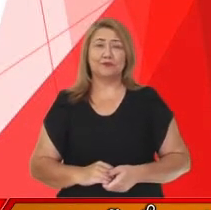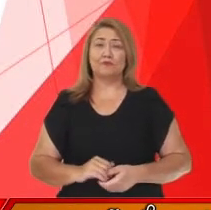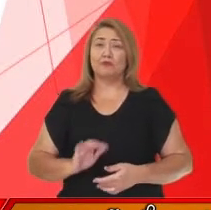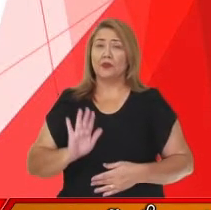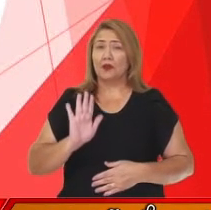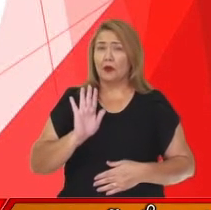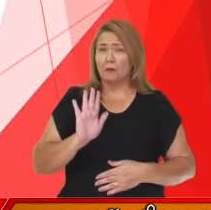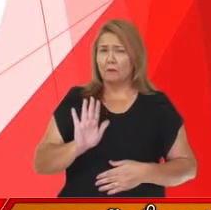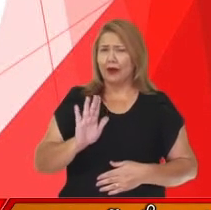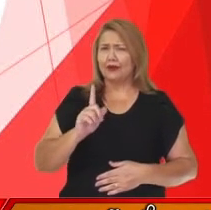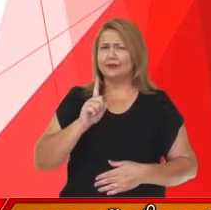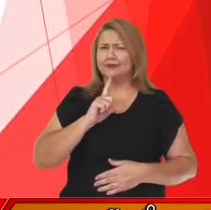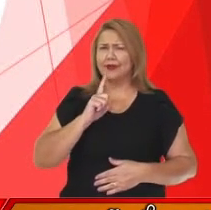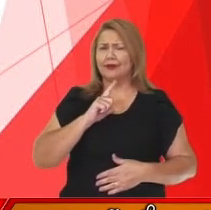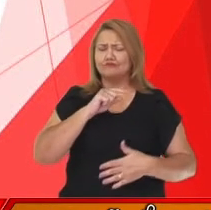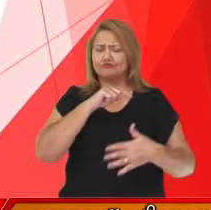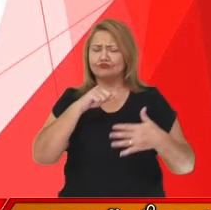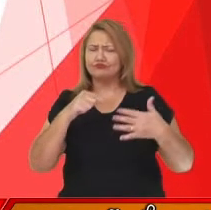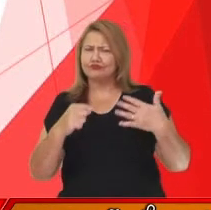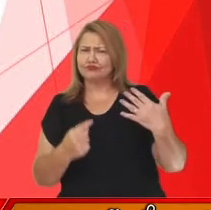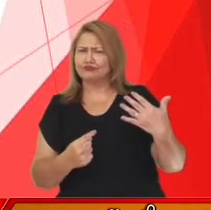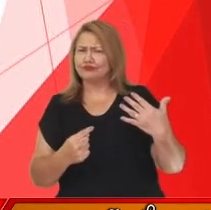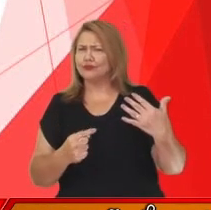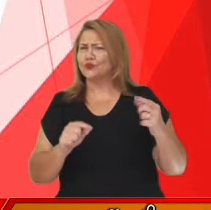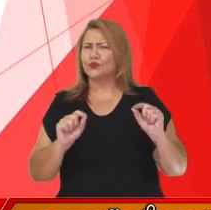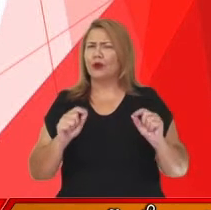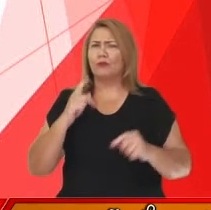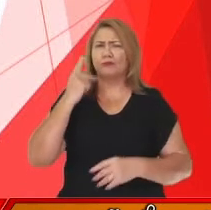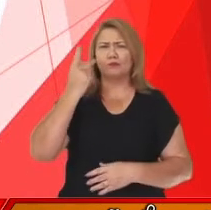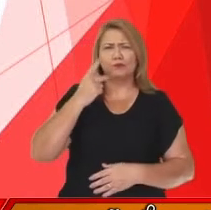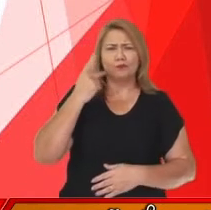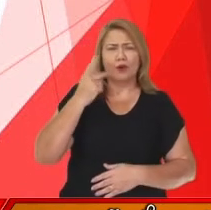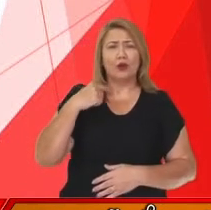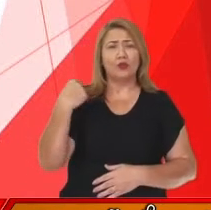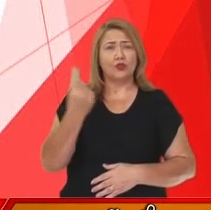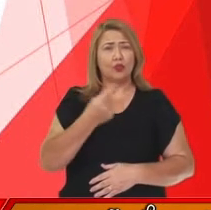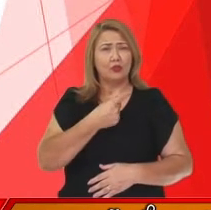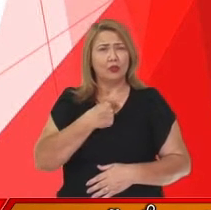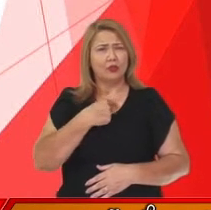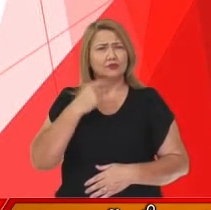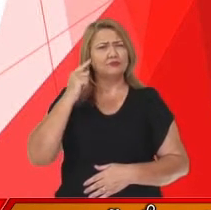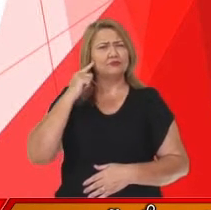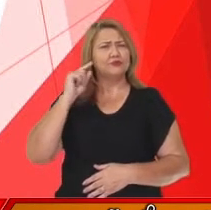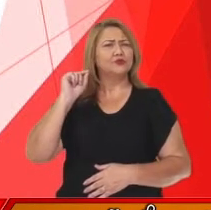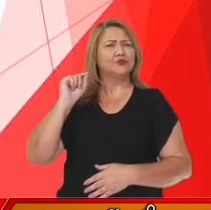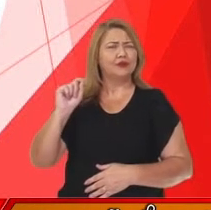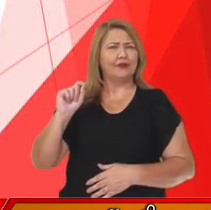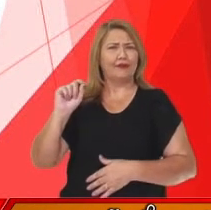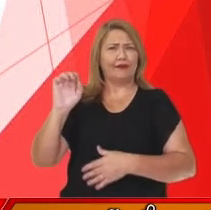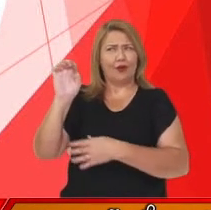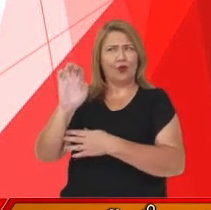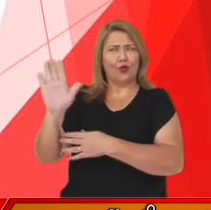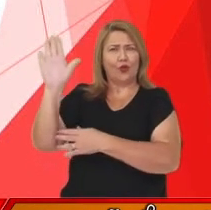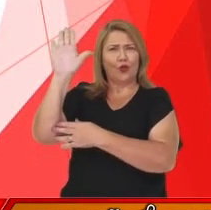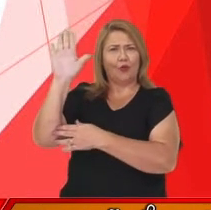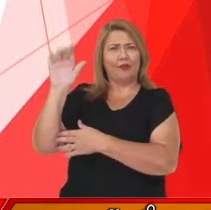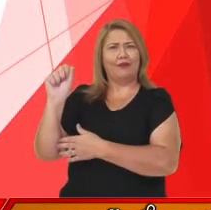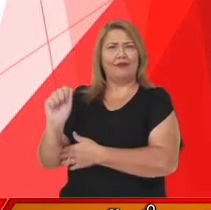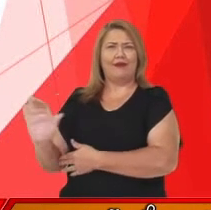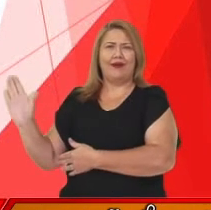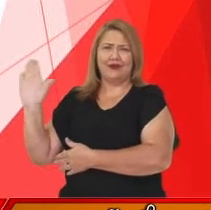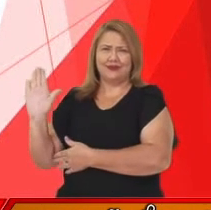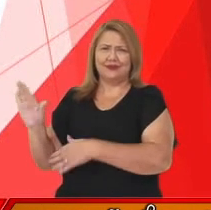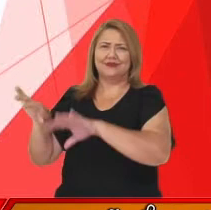no entanto dividir fatores políticos nós e vamos continente europeu e o